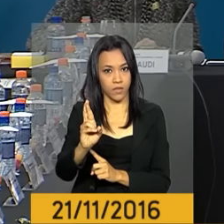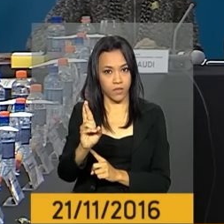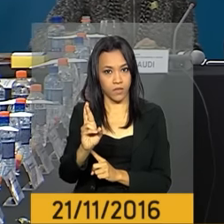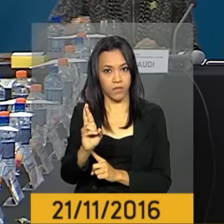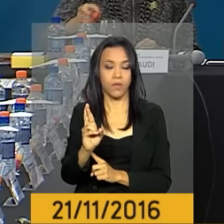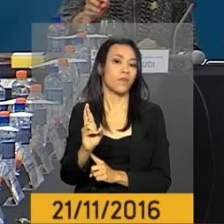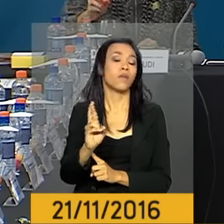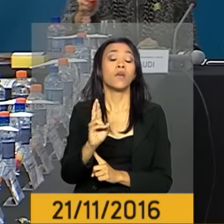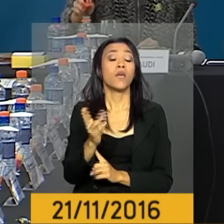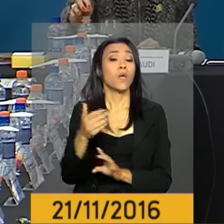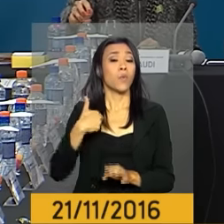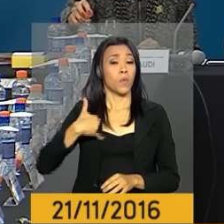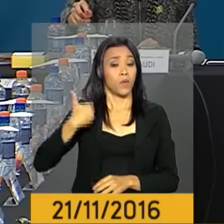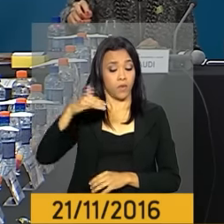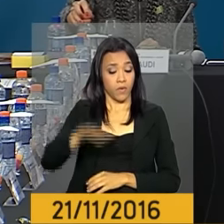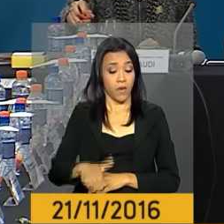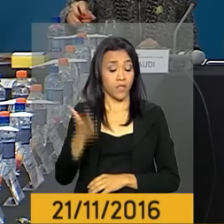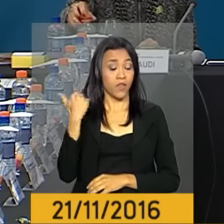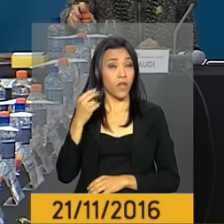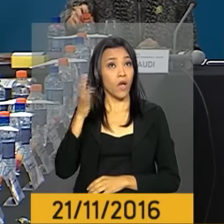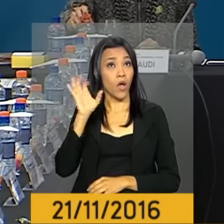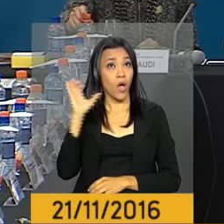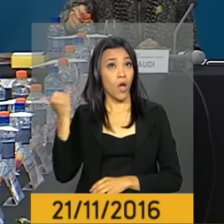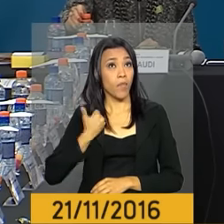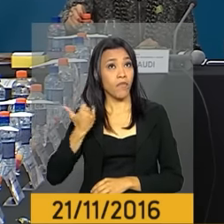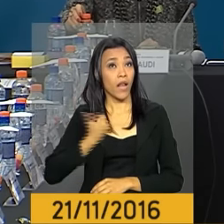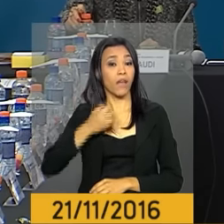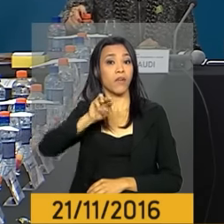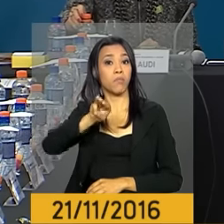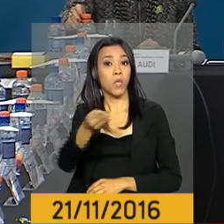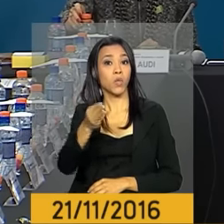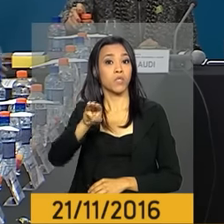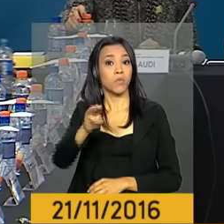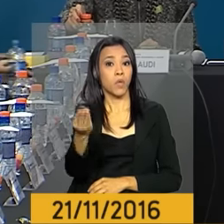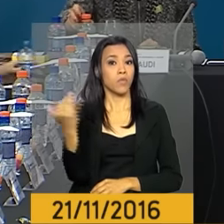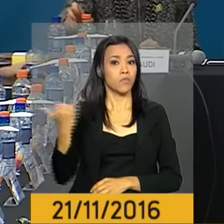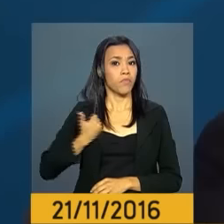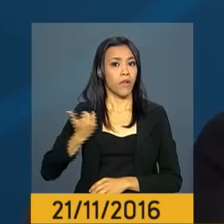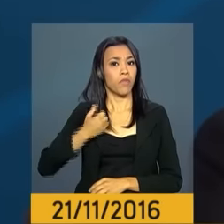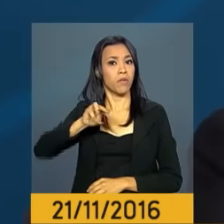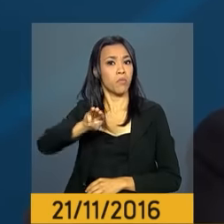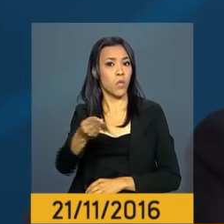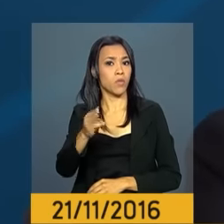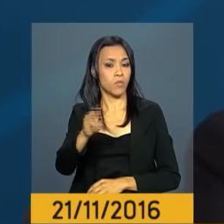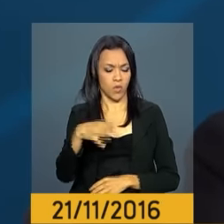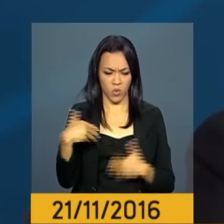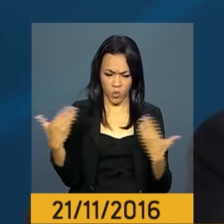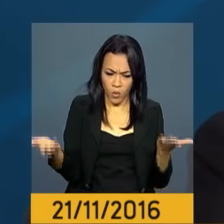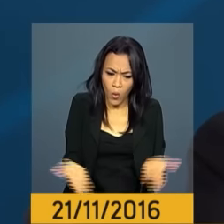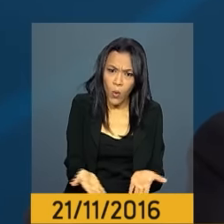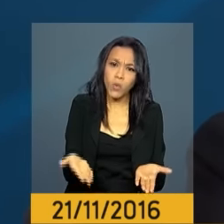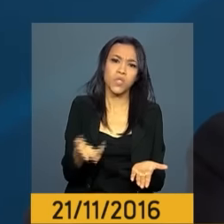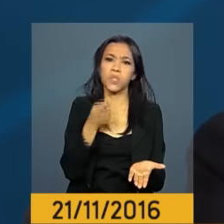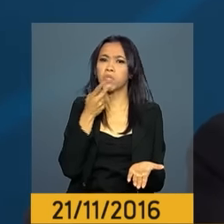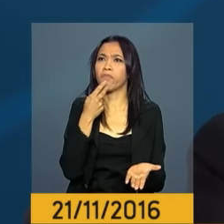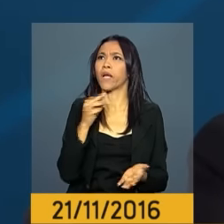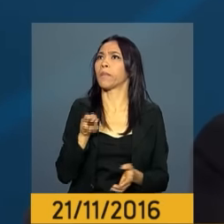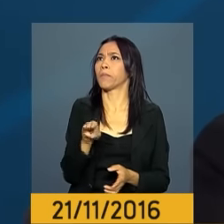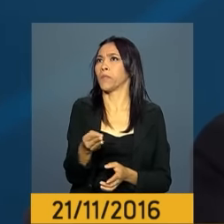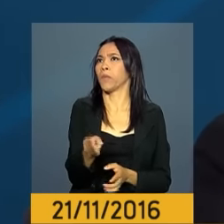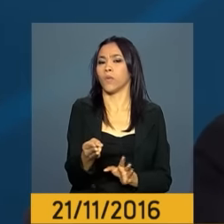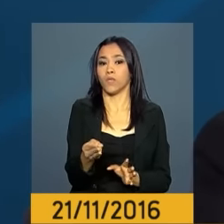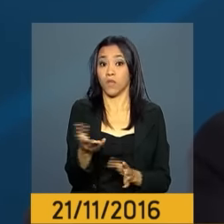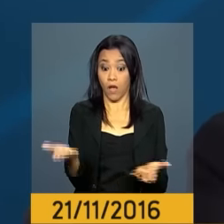Quando era menino, só ouvia falar em milhões. As pessoas eram milionárias, né? Hoje não se fala mais em milhões, podem